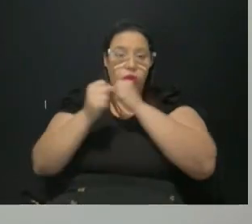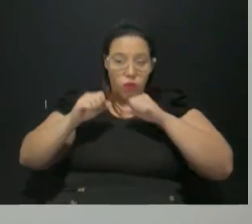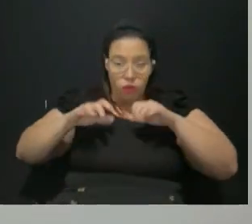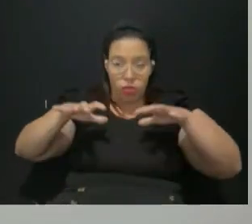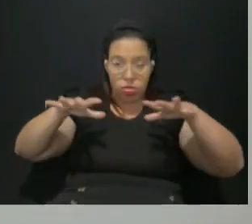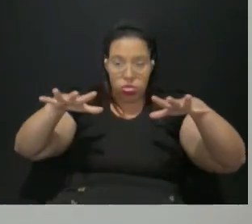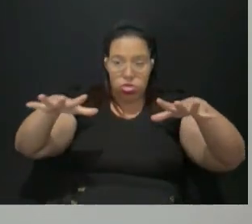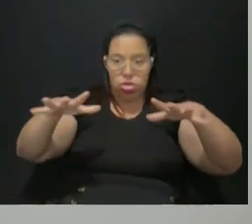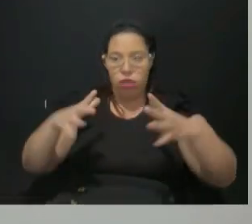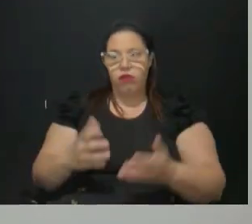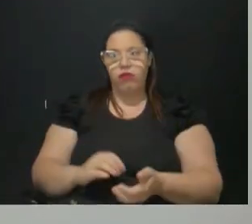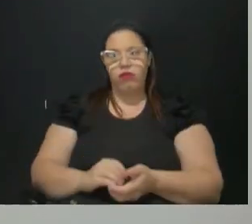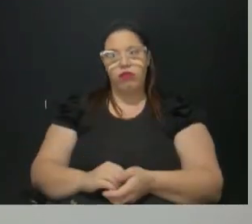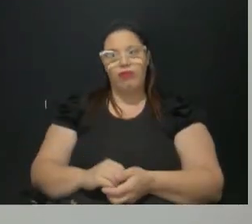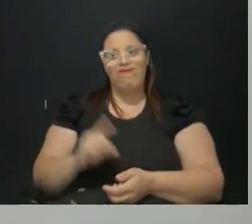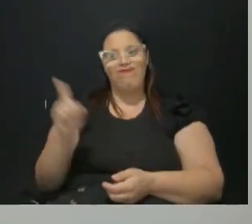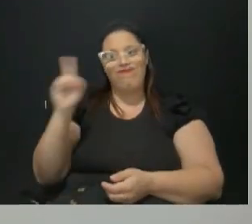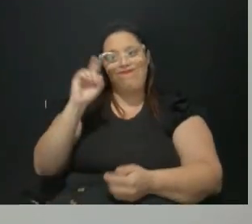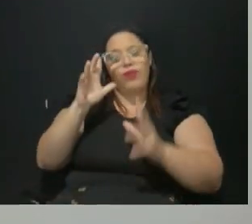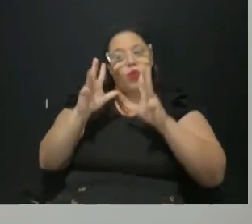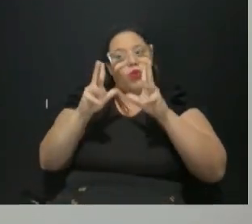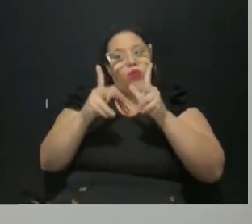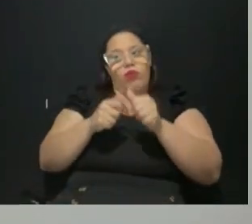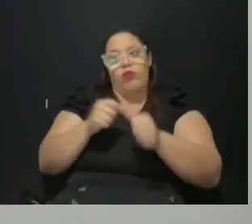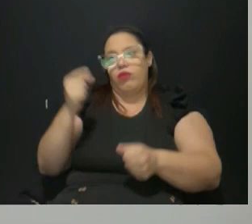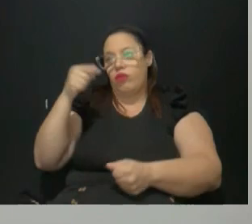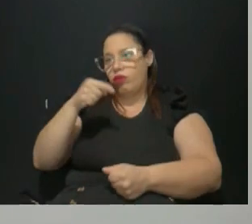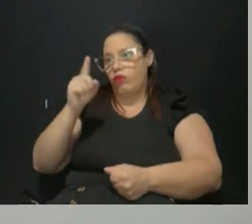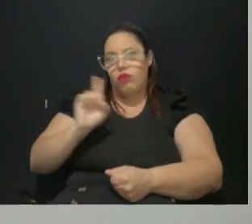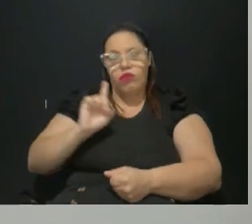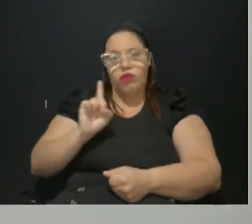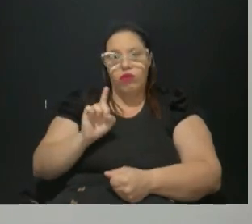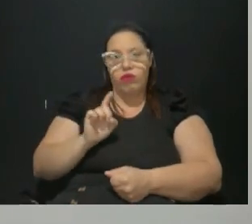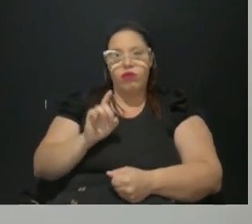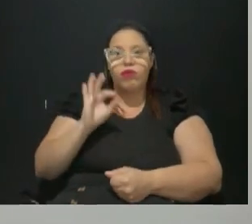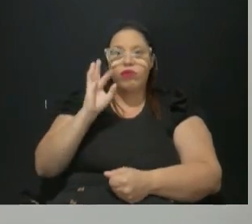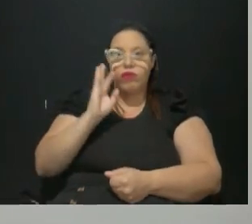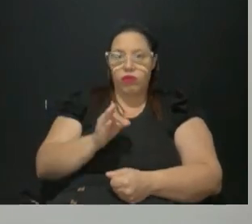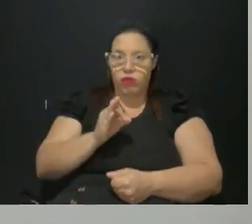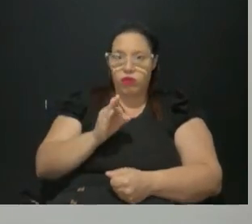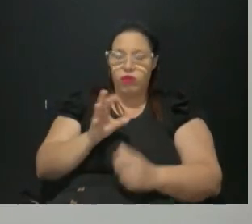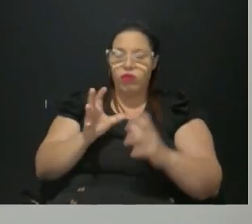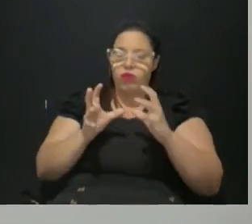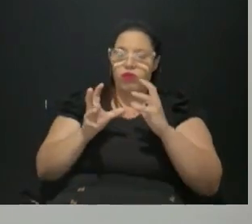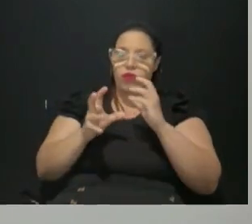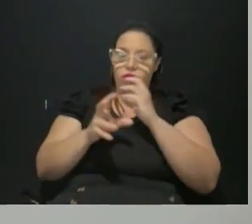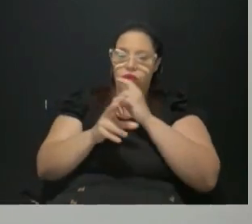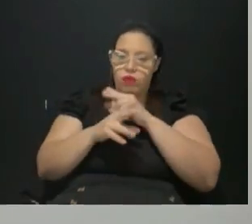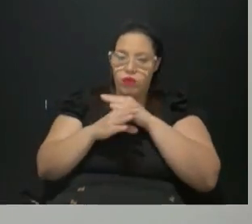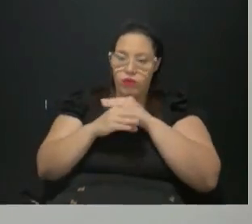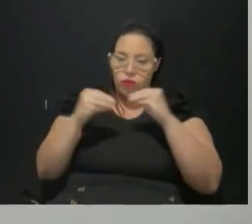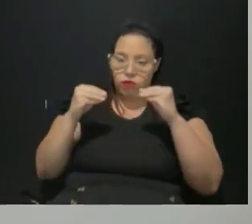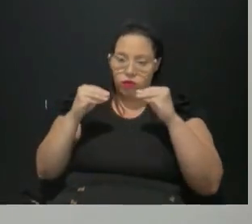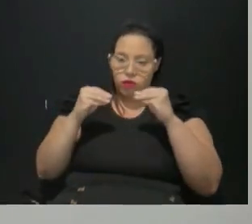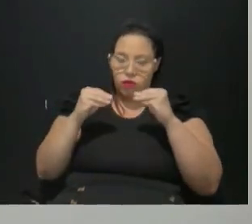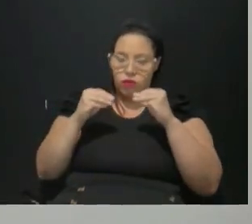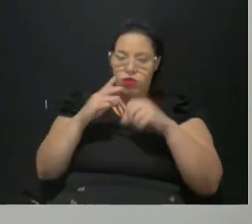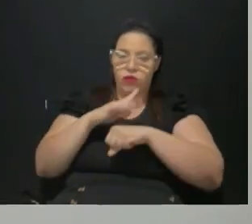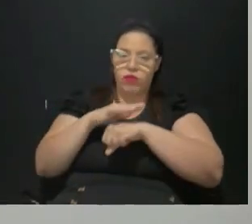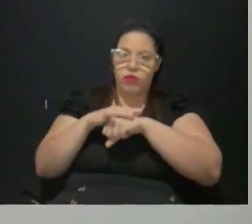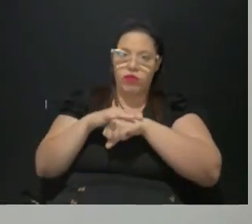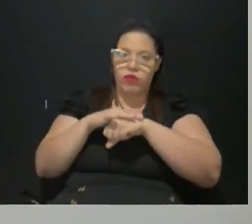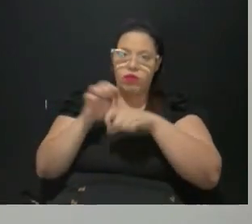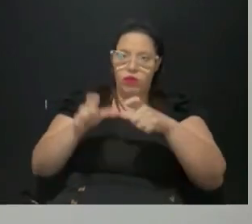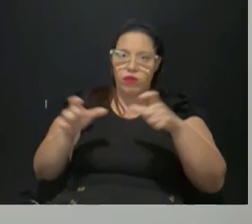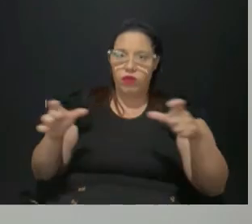surto, reforçando que a vacina não é para todo mundo, né, nesse momento, mas sim para a gente tentar conter a disseminação da doença